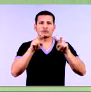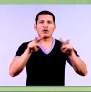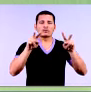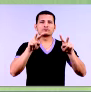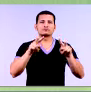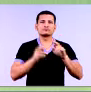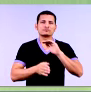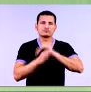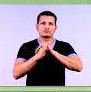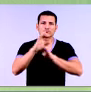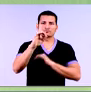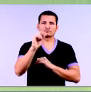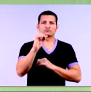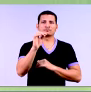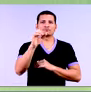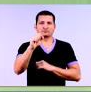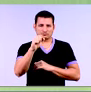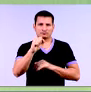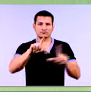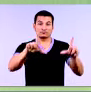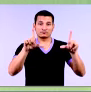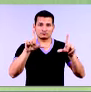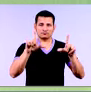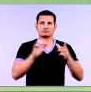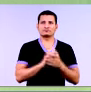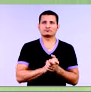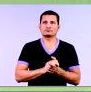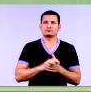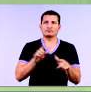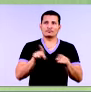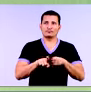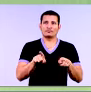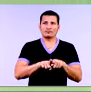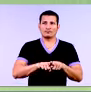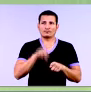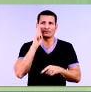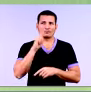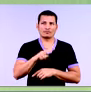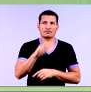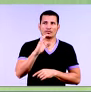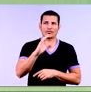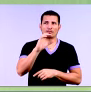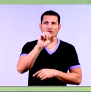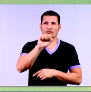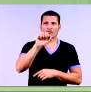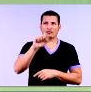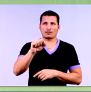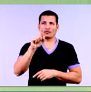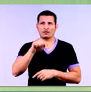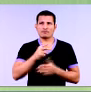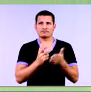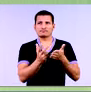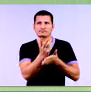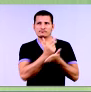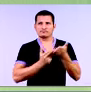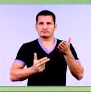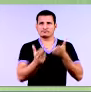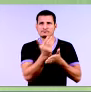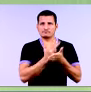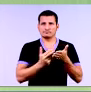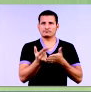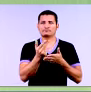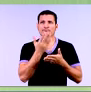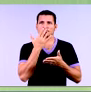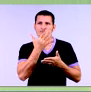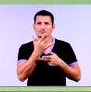de entrada de dados na tela. Nós vimos também o CSS, que é a folha de estilo que o professor Marcel falou. Isso